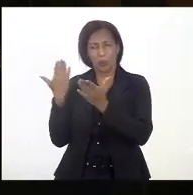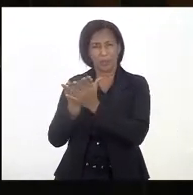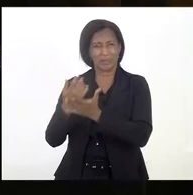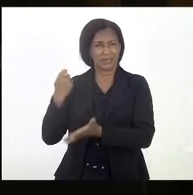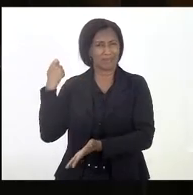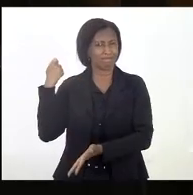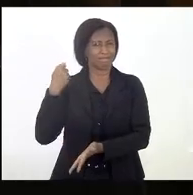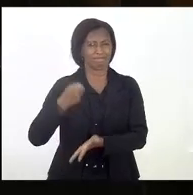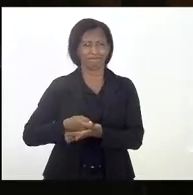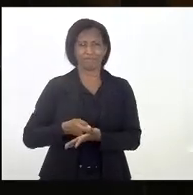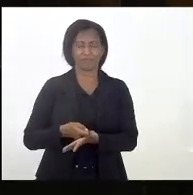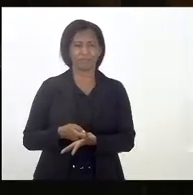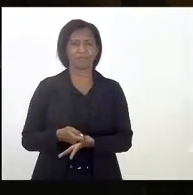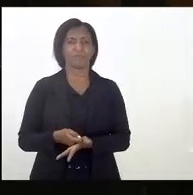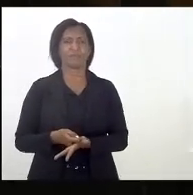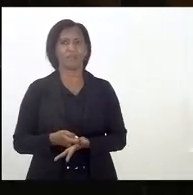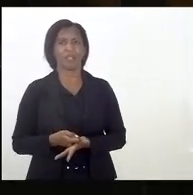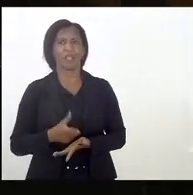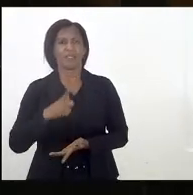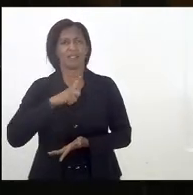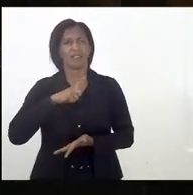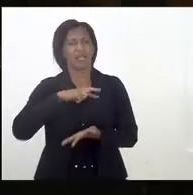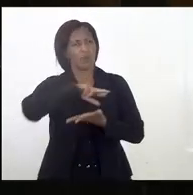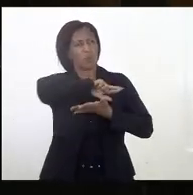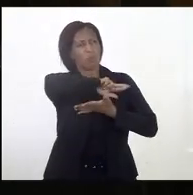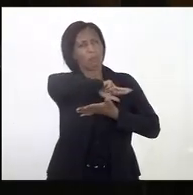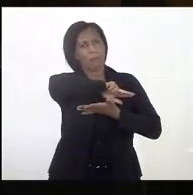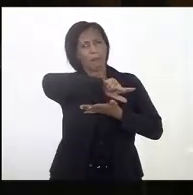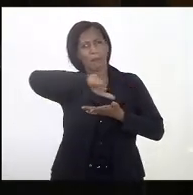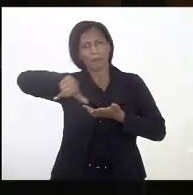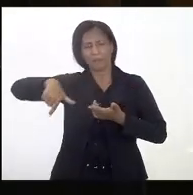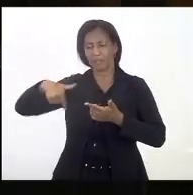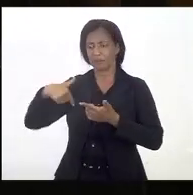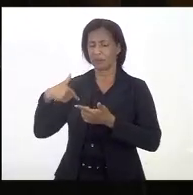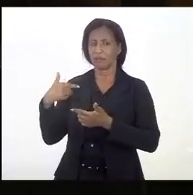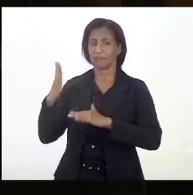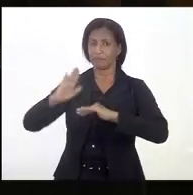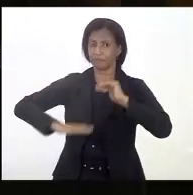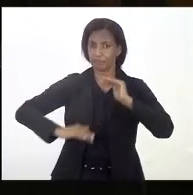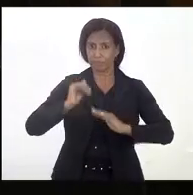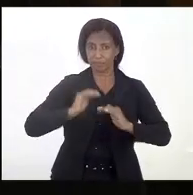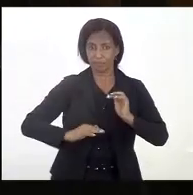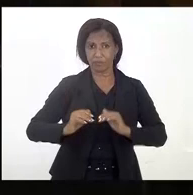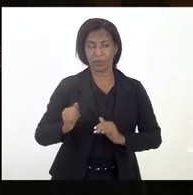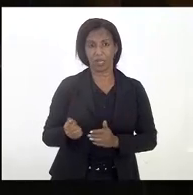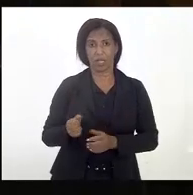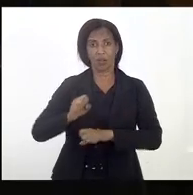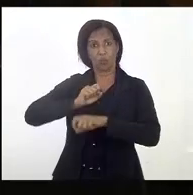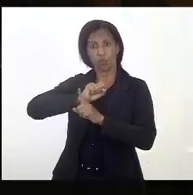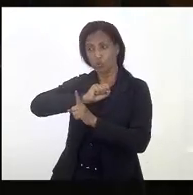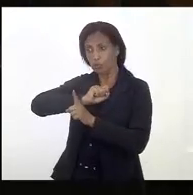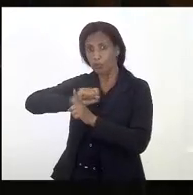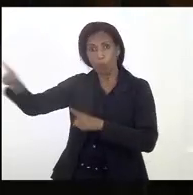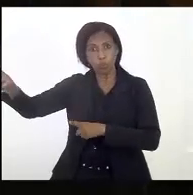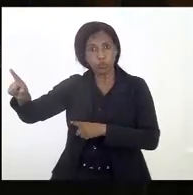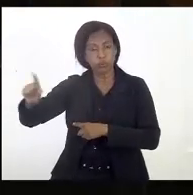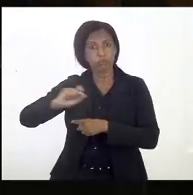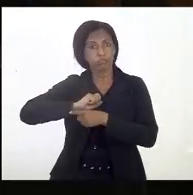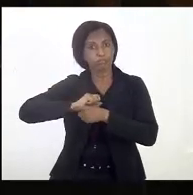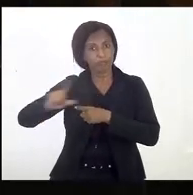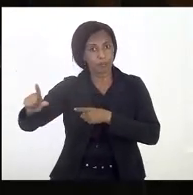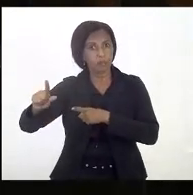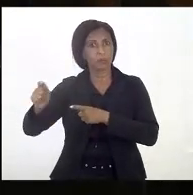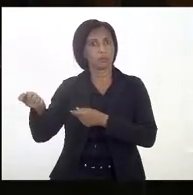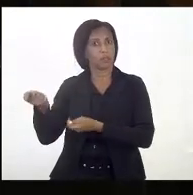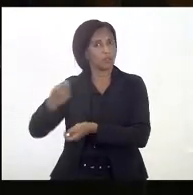duros há uma infinidade de profissionais de servidores públicos expulsos da Corporação no